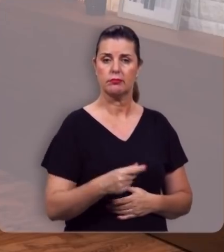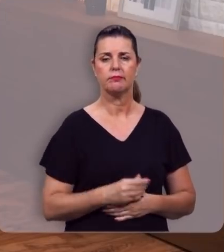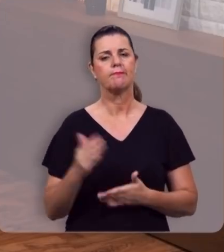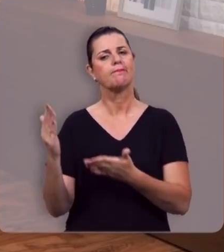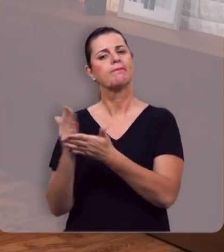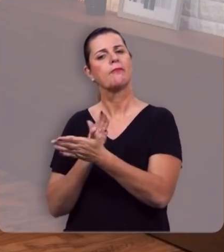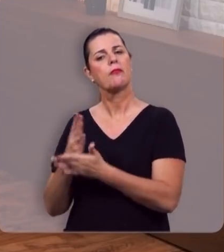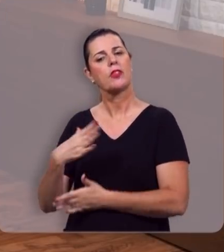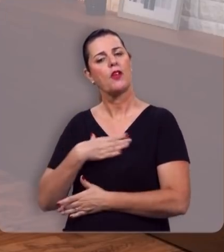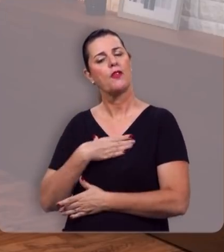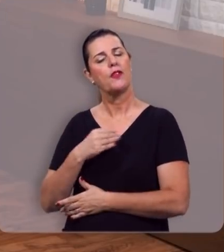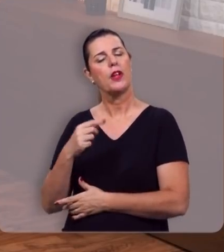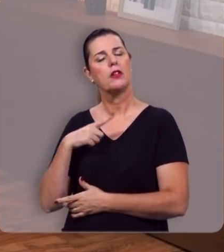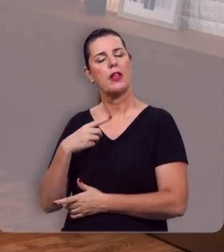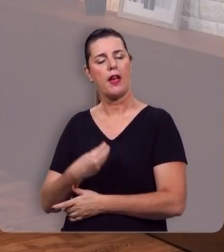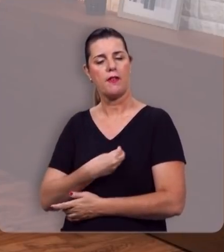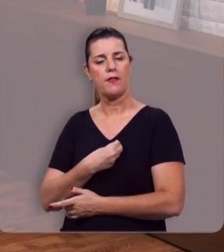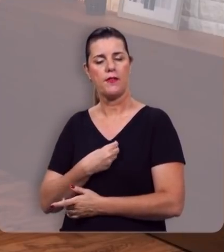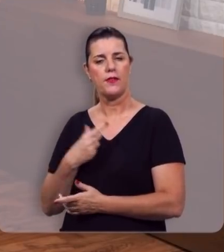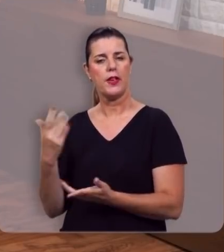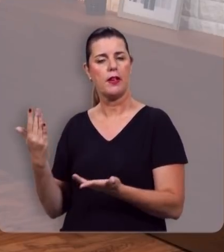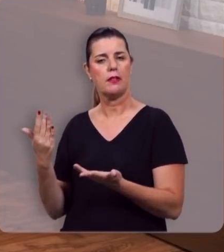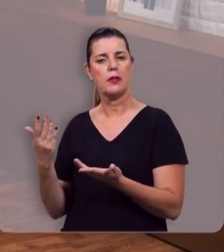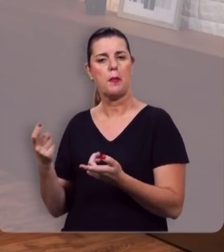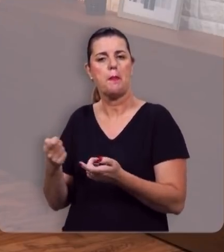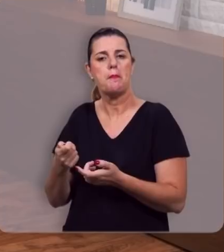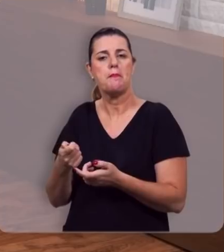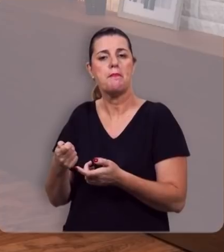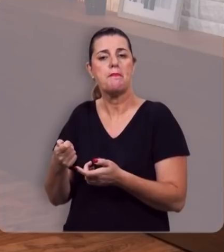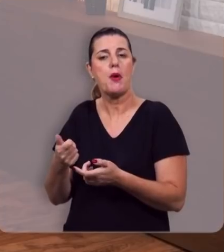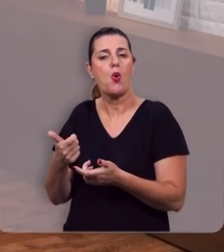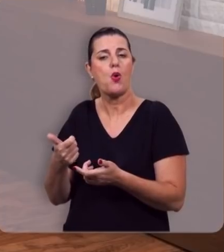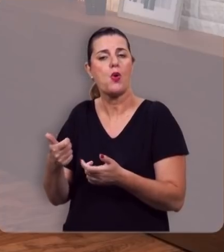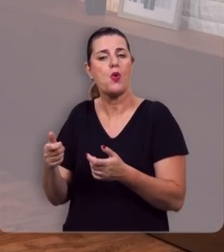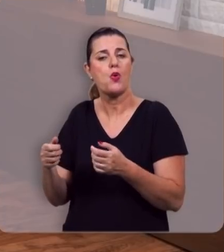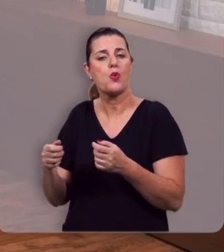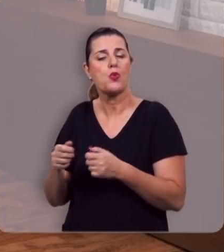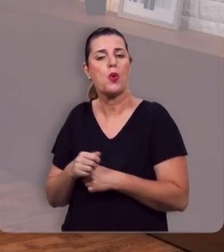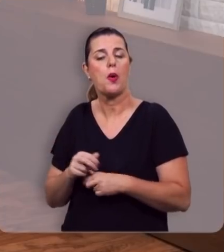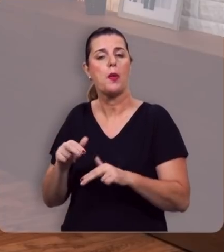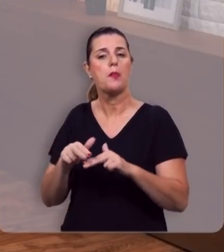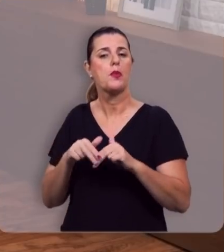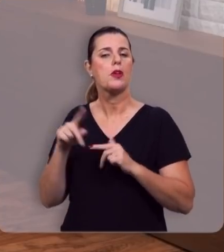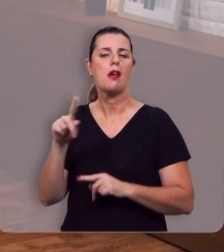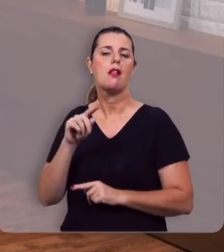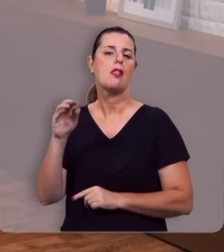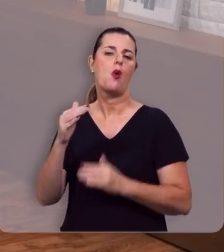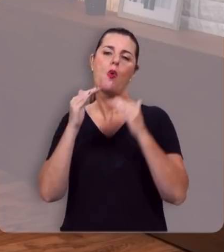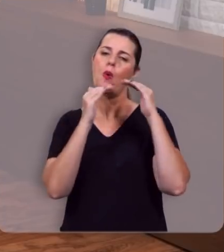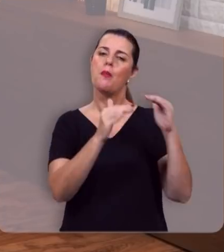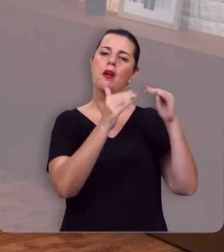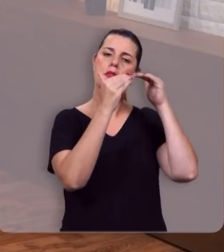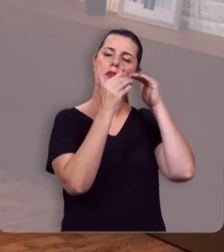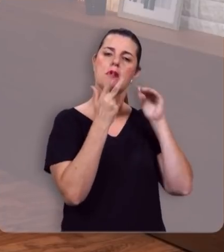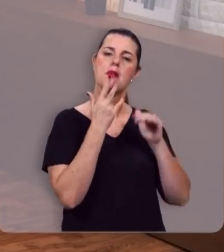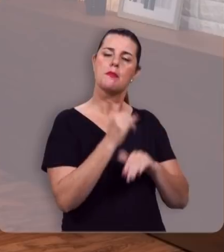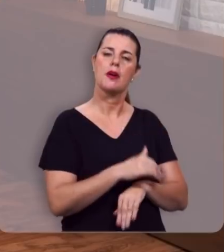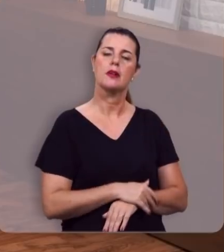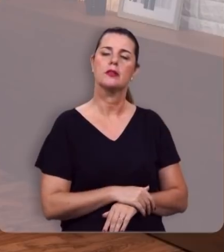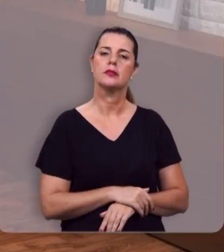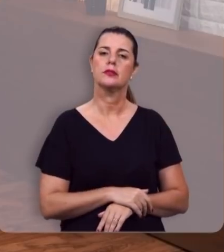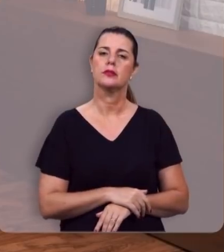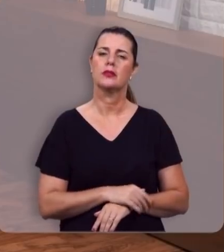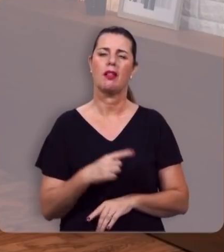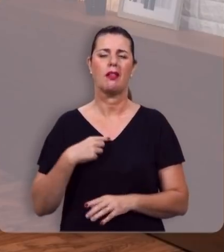Quantos filhos têm sua vida ceifada precocemente porque não escutaram os pais?